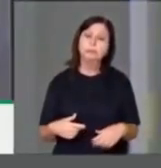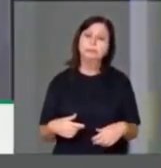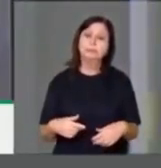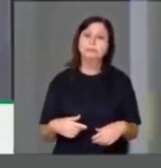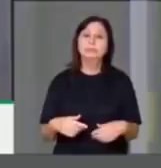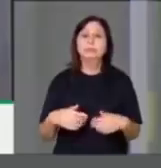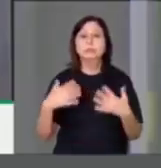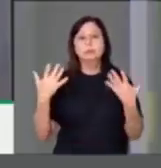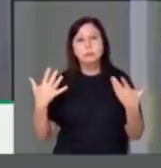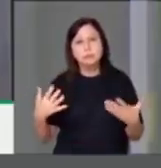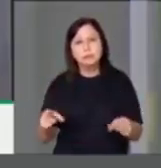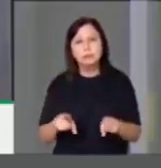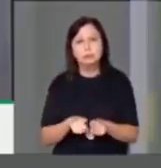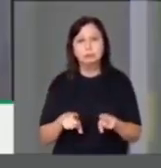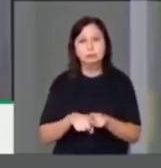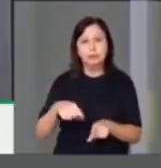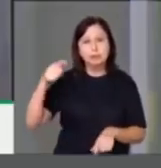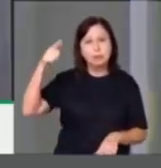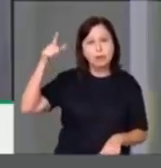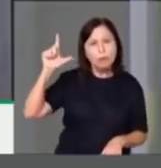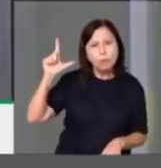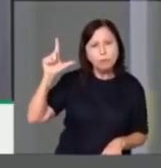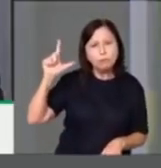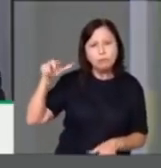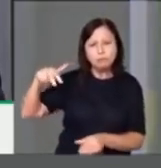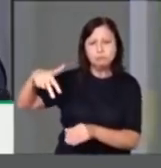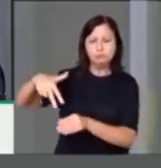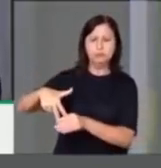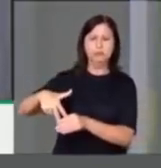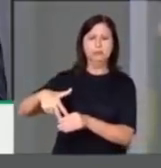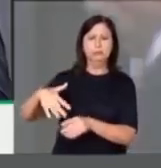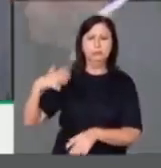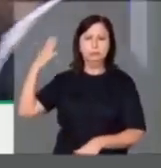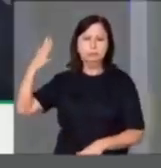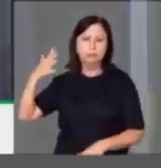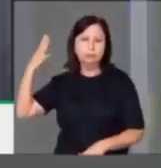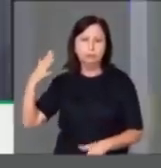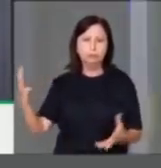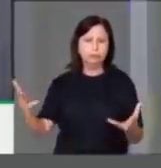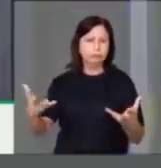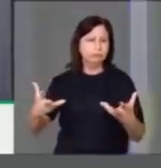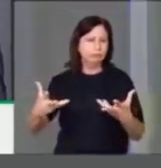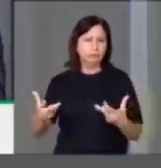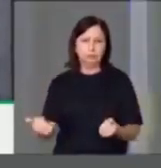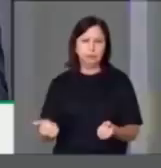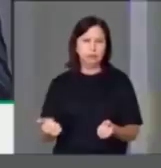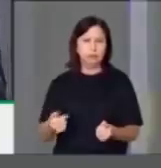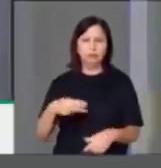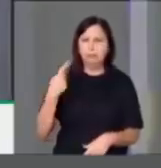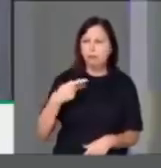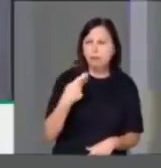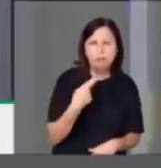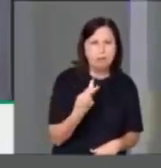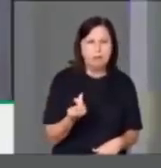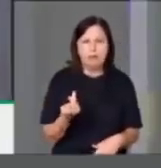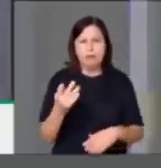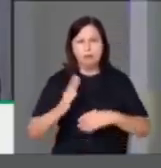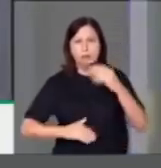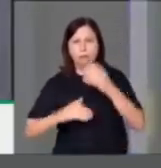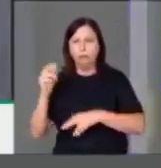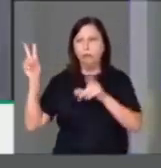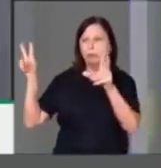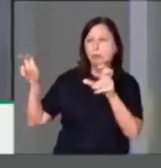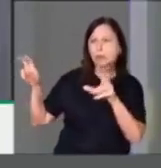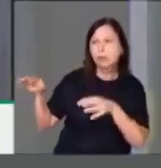que ontem a gente ouviu aqui nessa casa muitos discursos bonitos, muitos discursos falando sobre